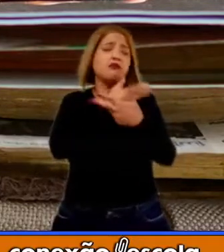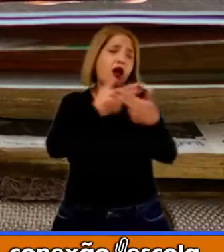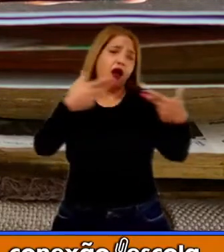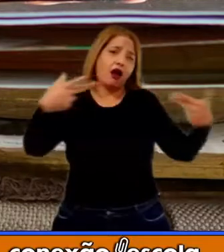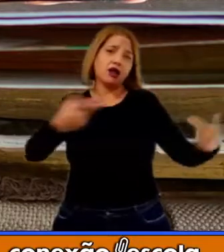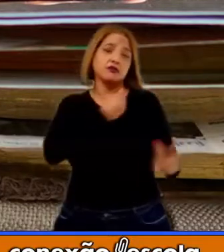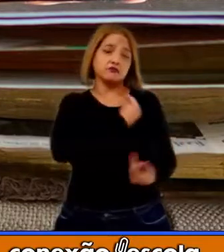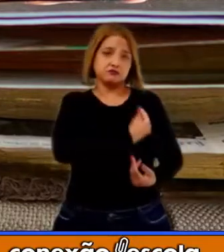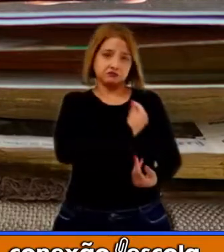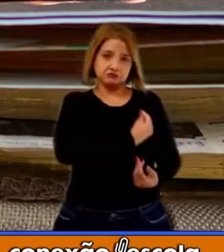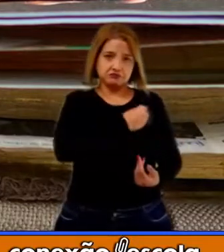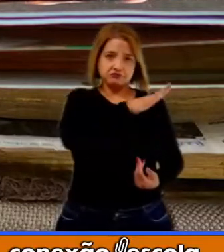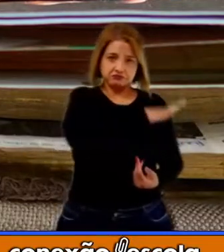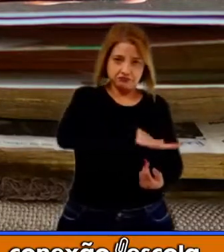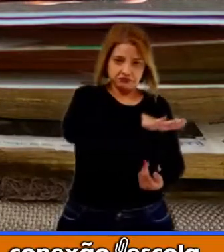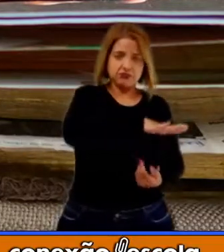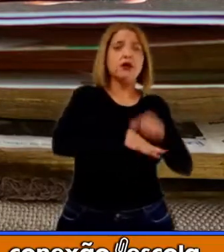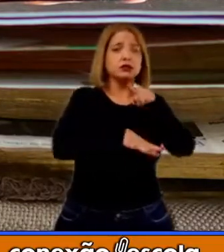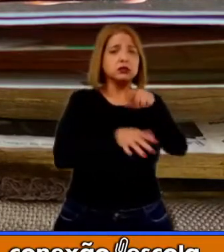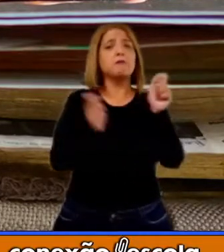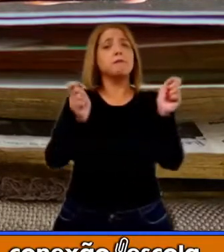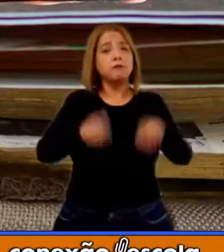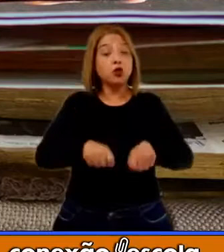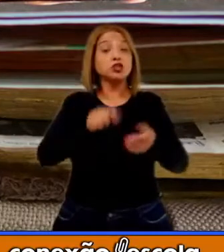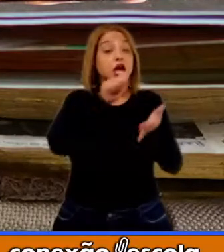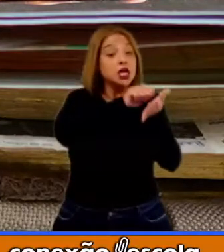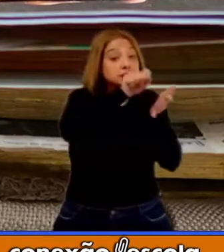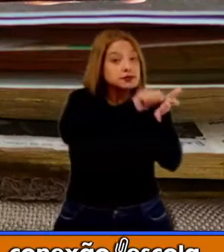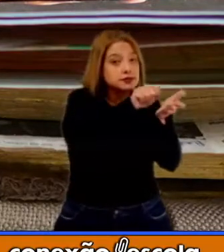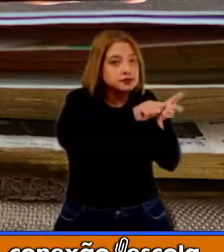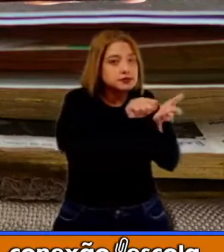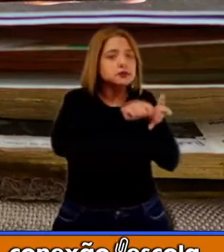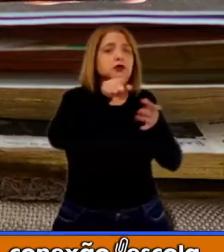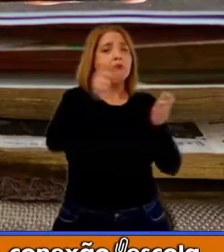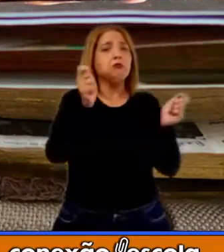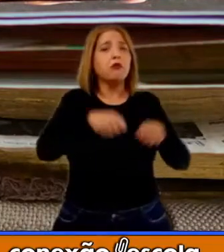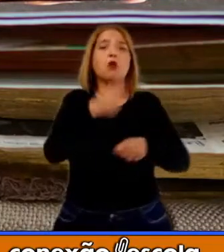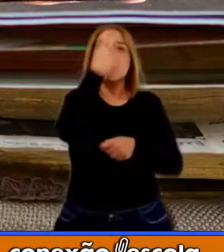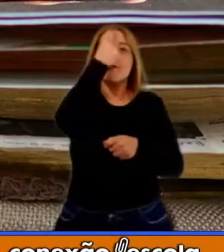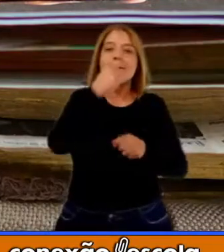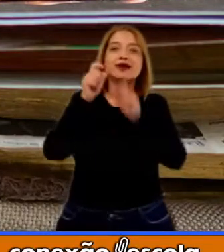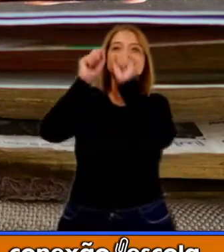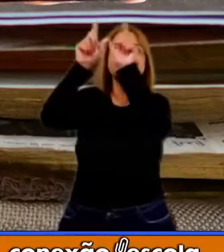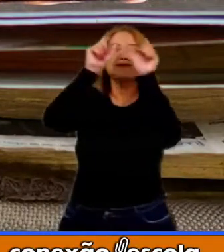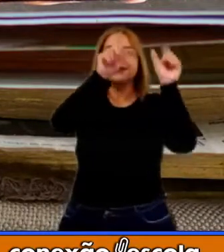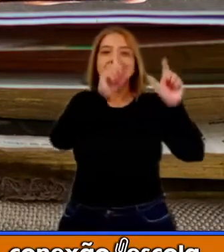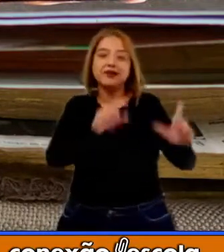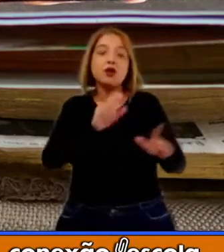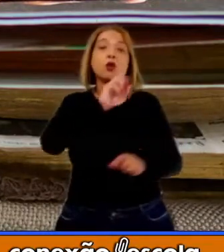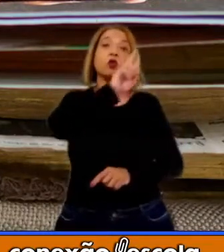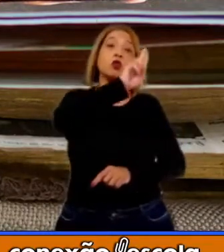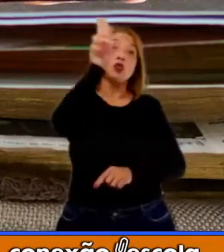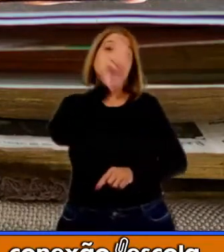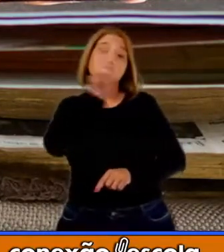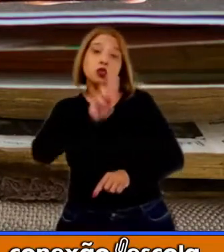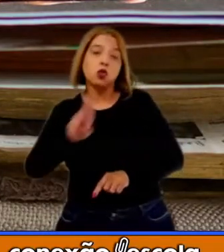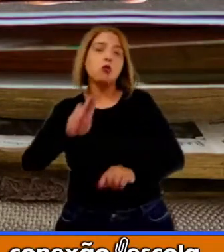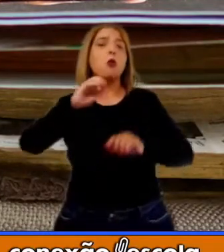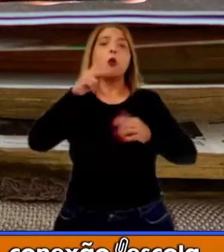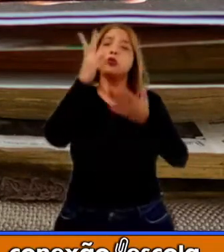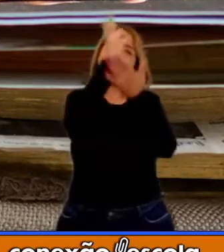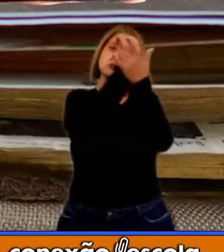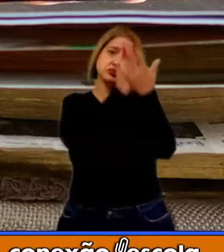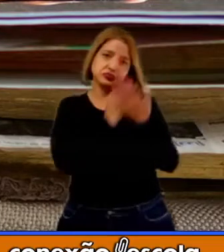vivos, ok? Anote tudo. Se você quiser, use imagens, ou escreva o nome, ou também faça um